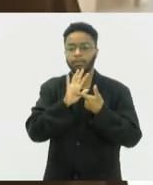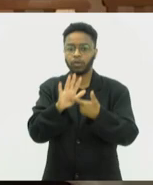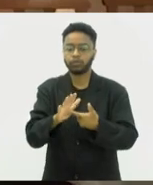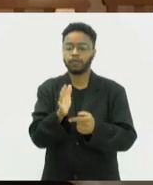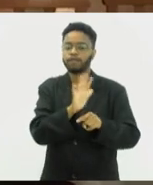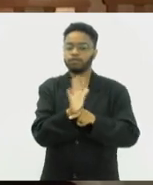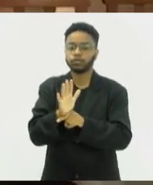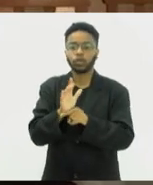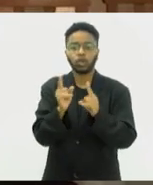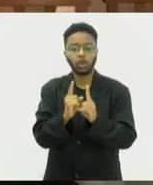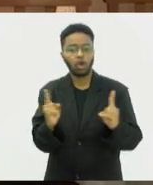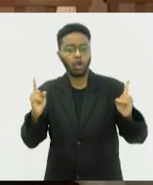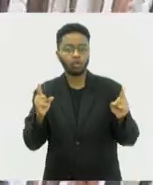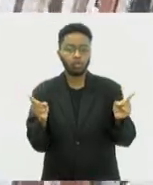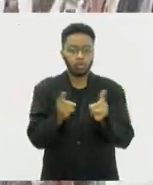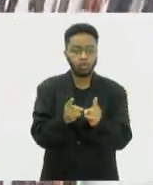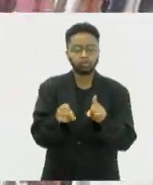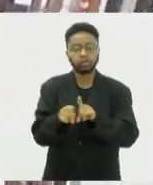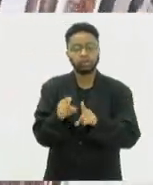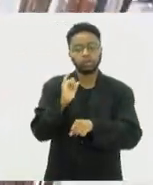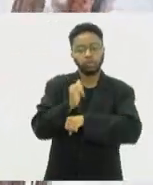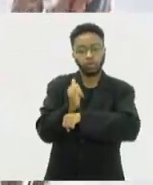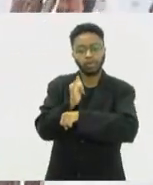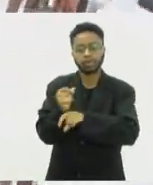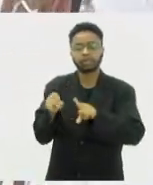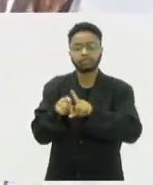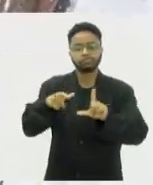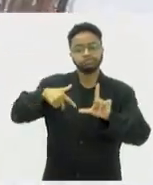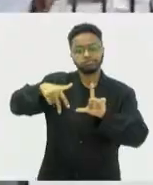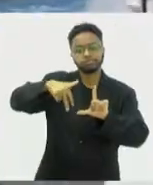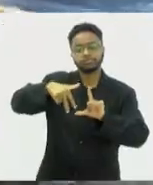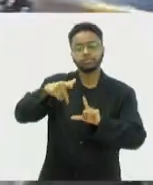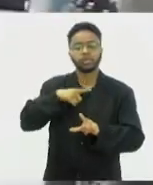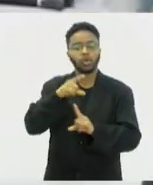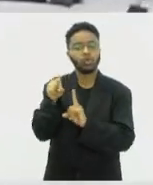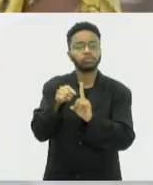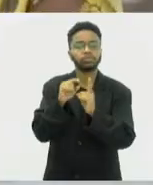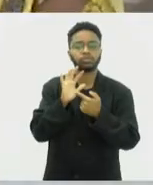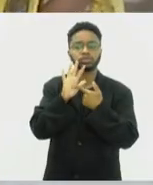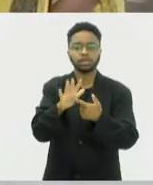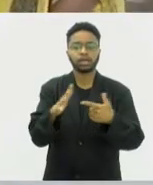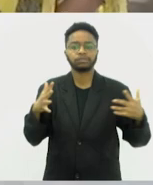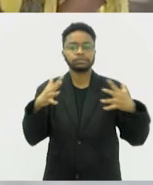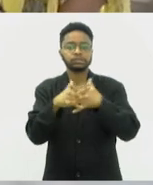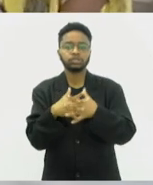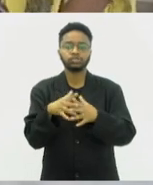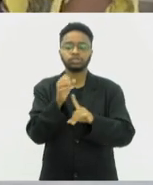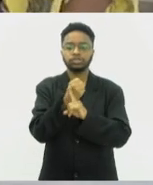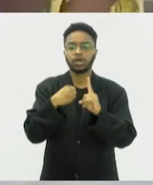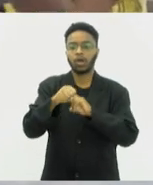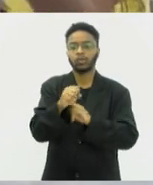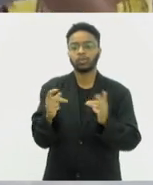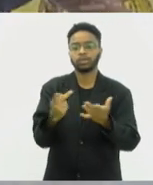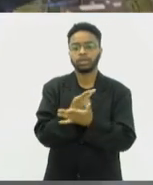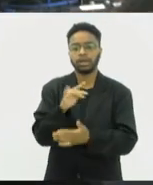curtas, documentários e animação, com o objetivo de exibir os conflitos sociais que acontecem no Haiti.